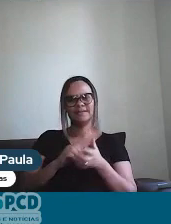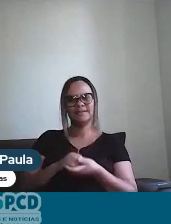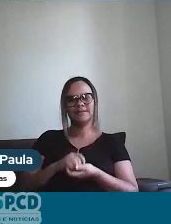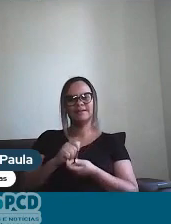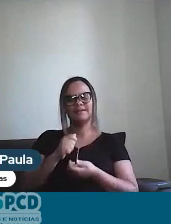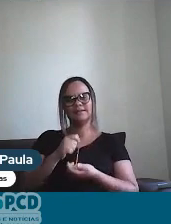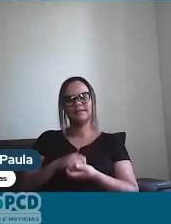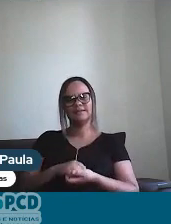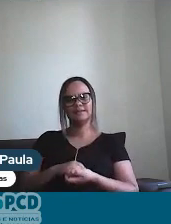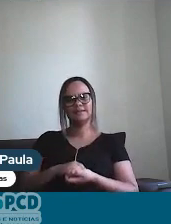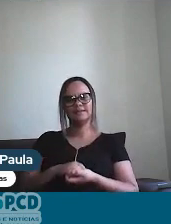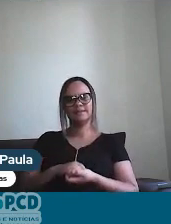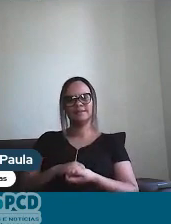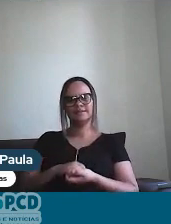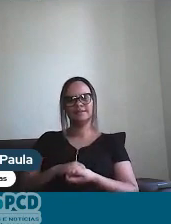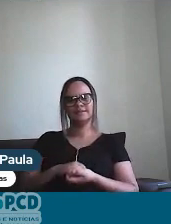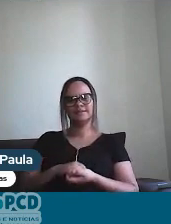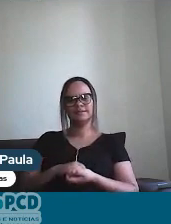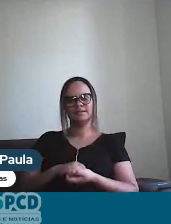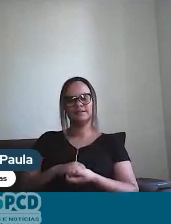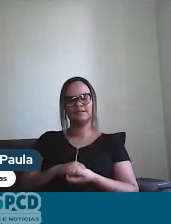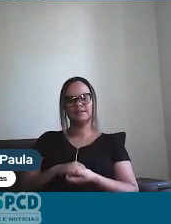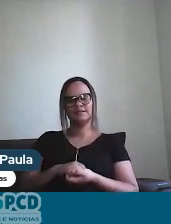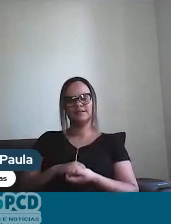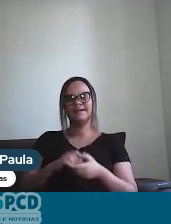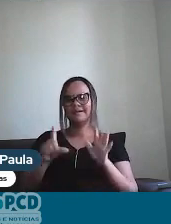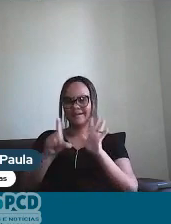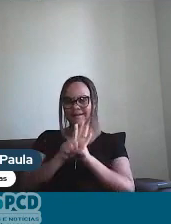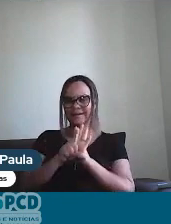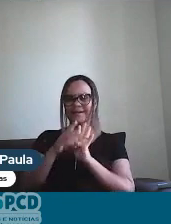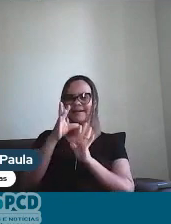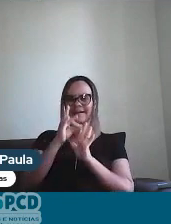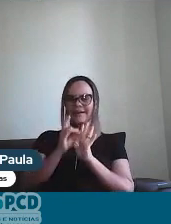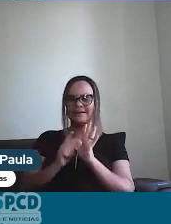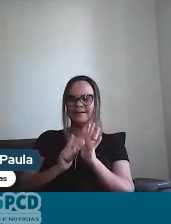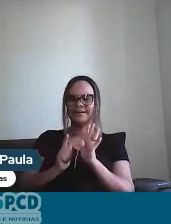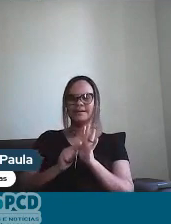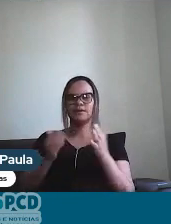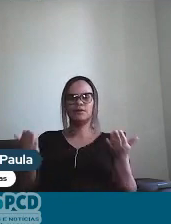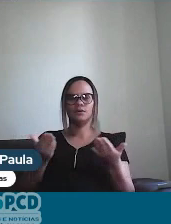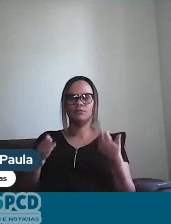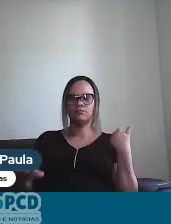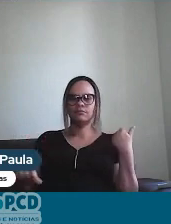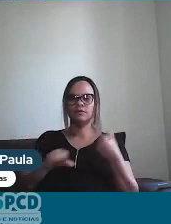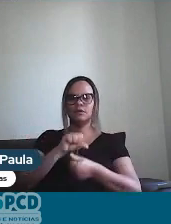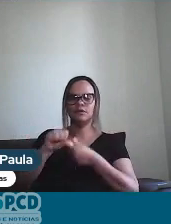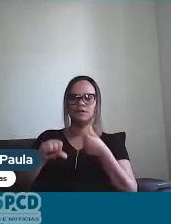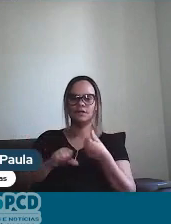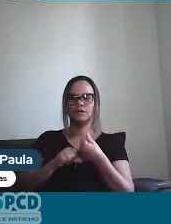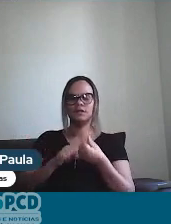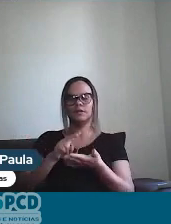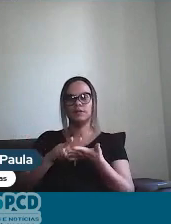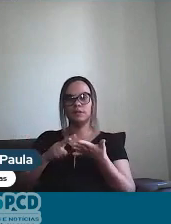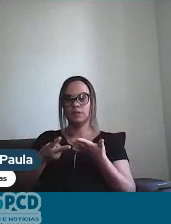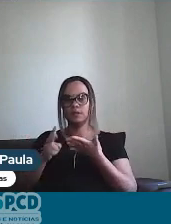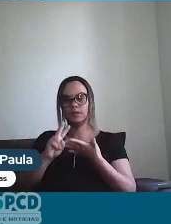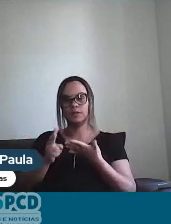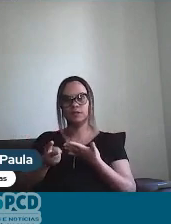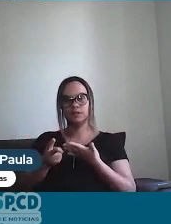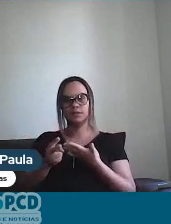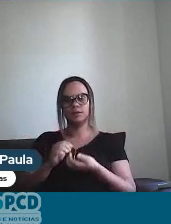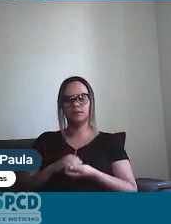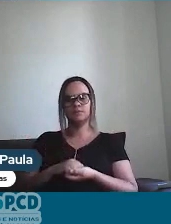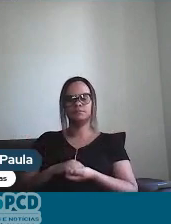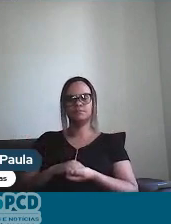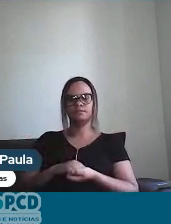era como se ele tivesse acabado, mas do ponto de vista legal ele ainda está lá. Só que hoje a gente tem que interpretá-lo à luz da convenção,